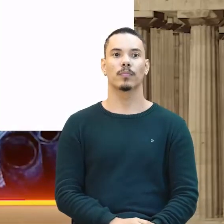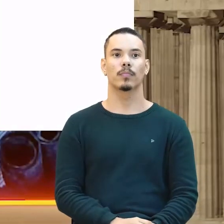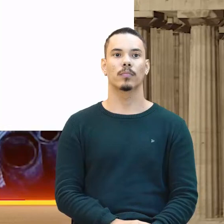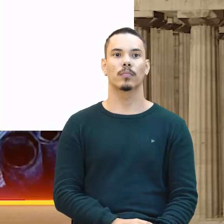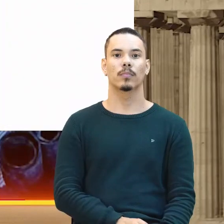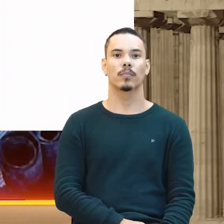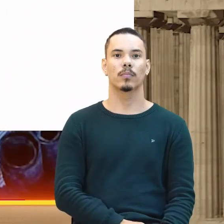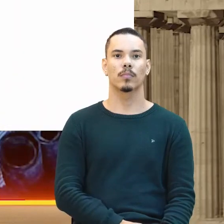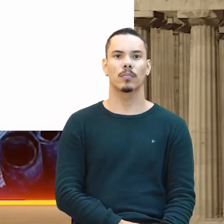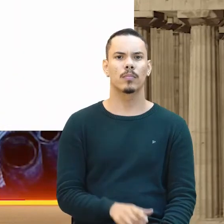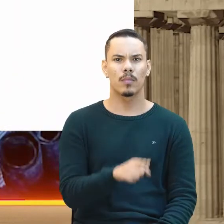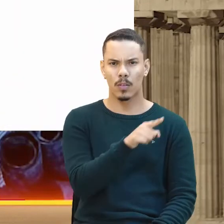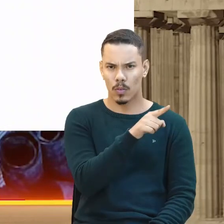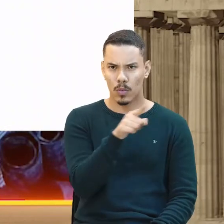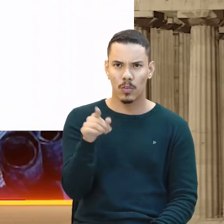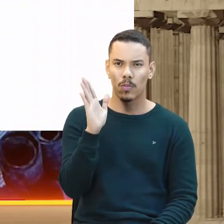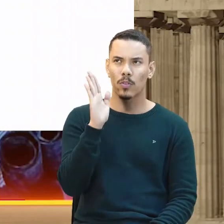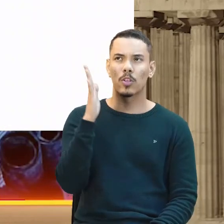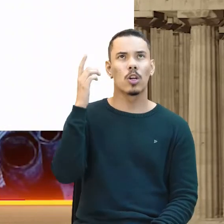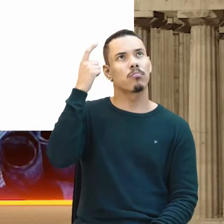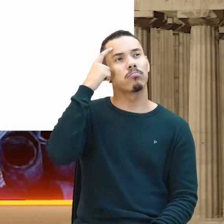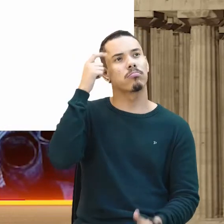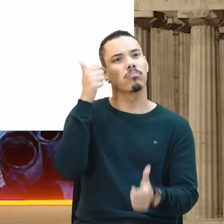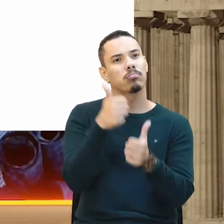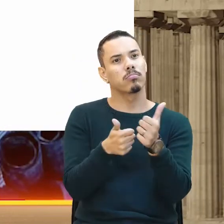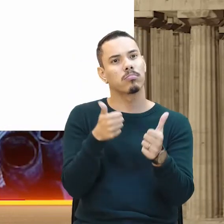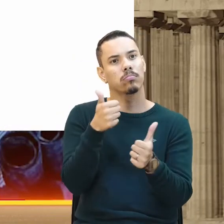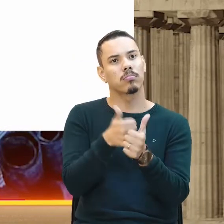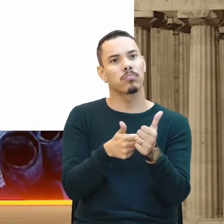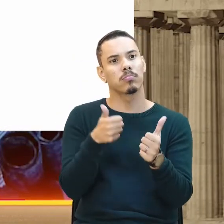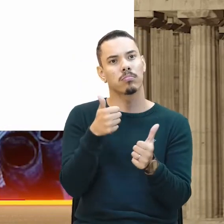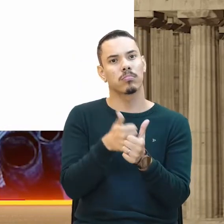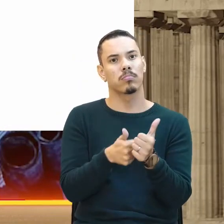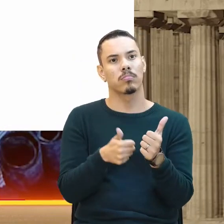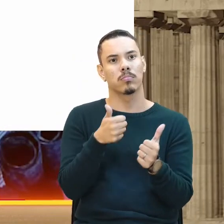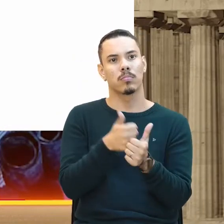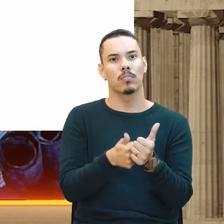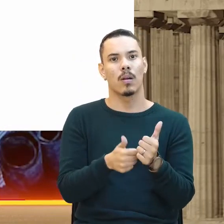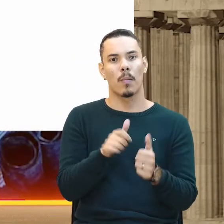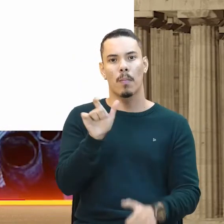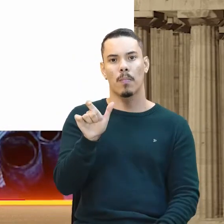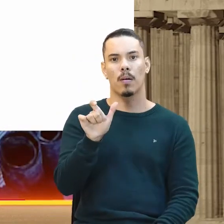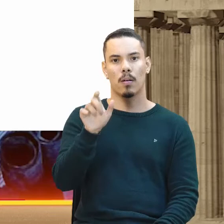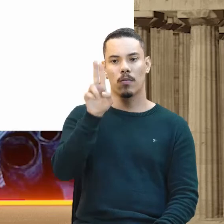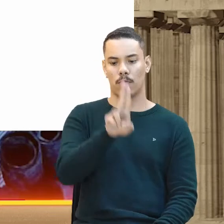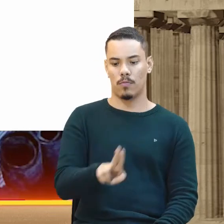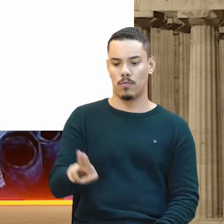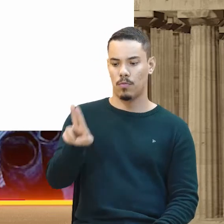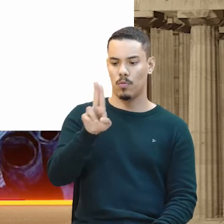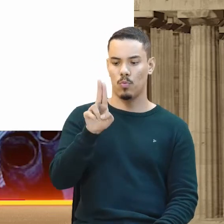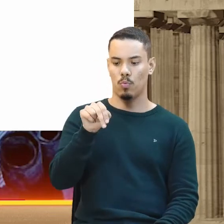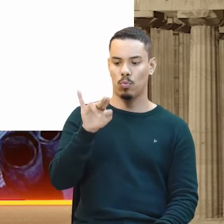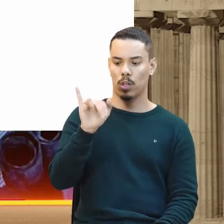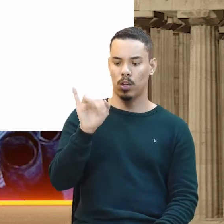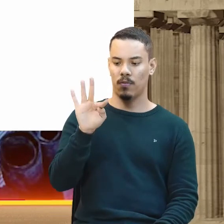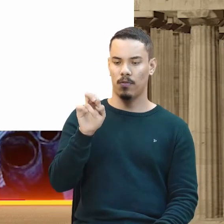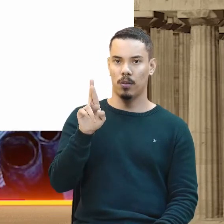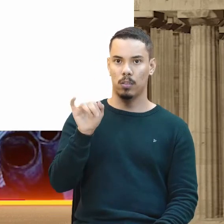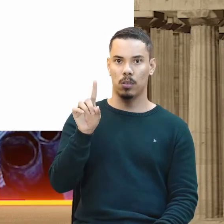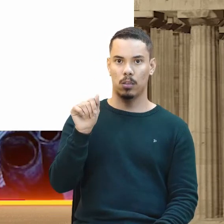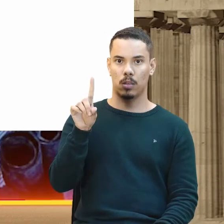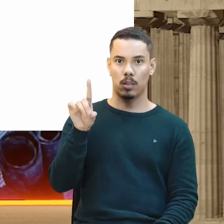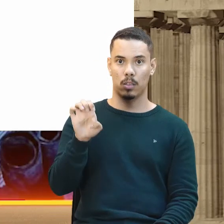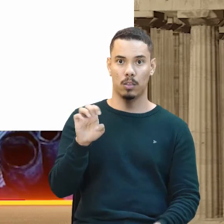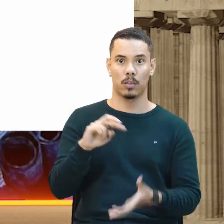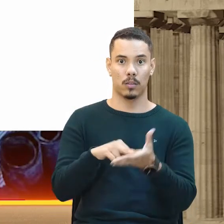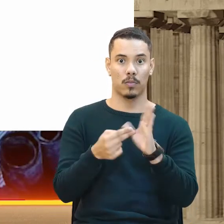Alguém de vocês já se perguntou alguma vez de onde que veio a palavra universidade? Universidade vem da palavra universal,